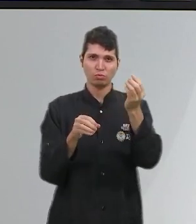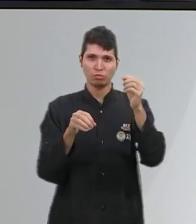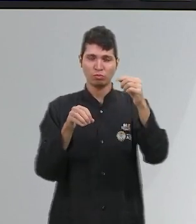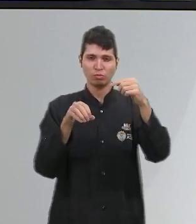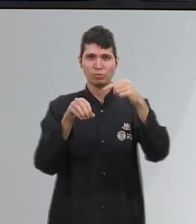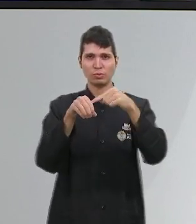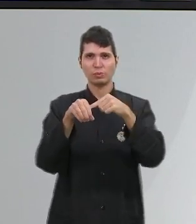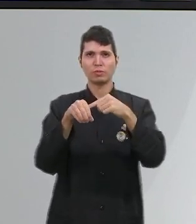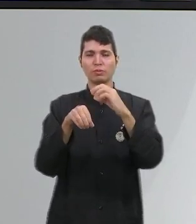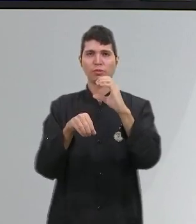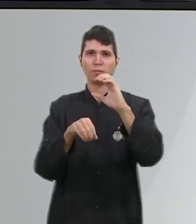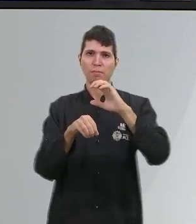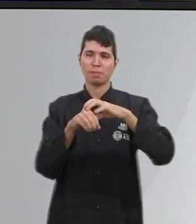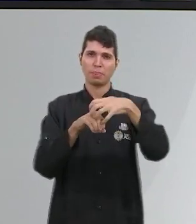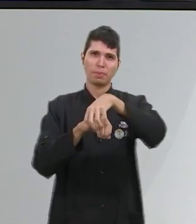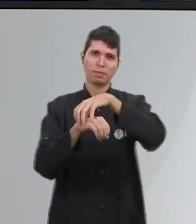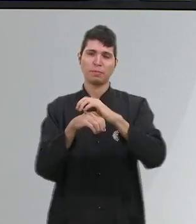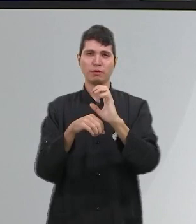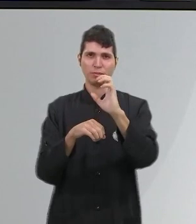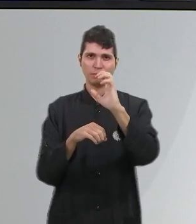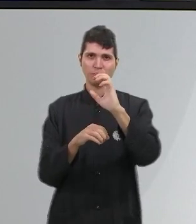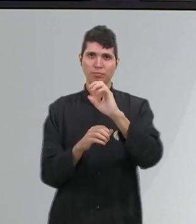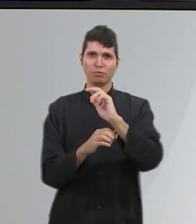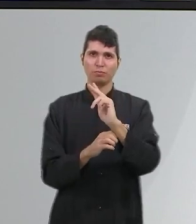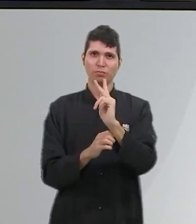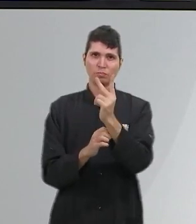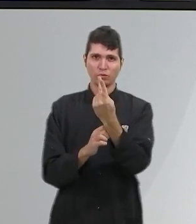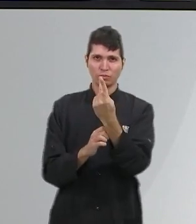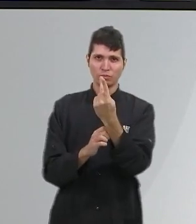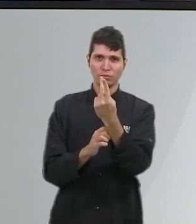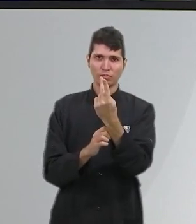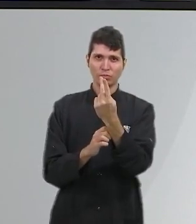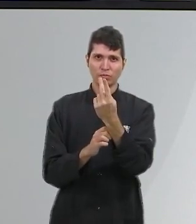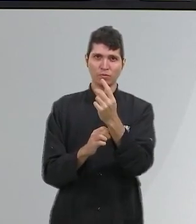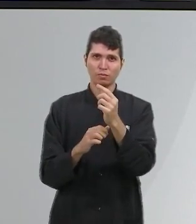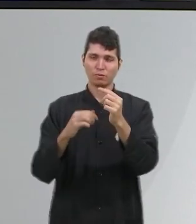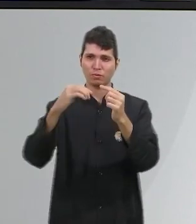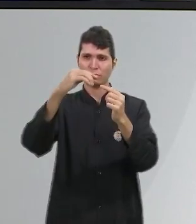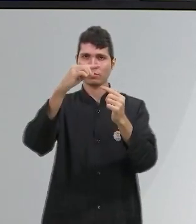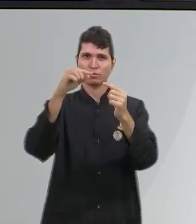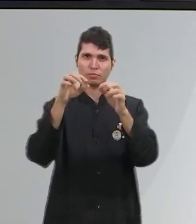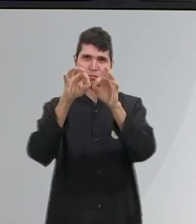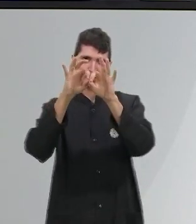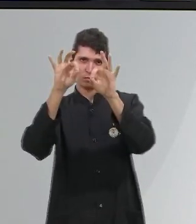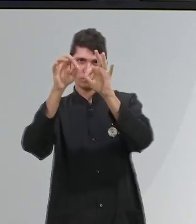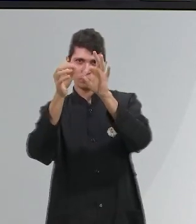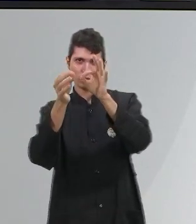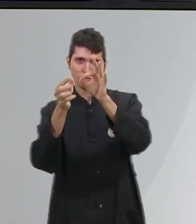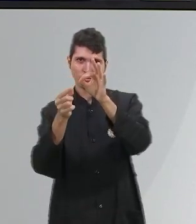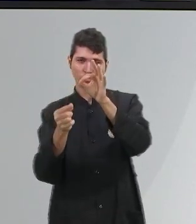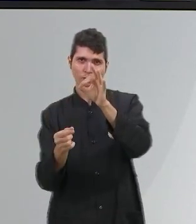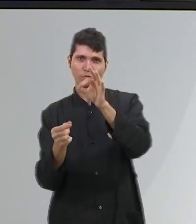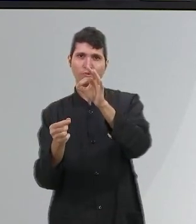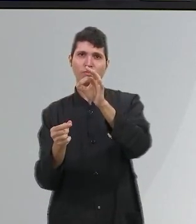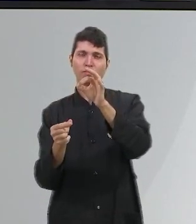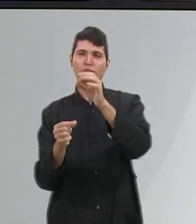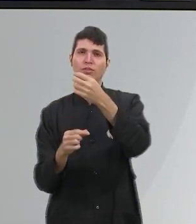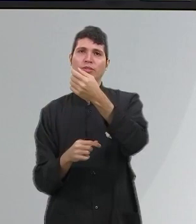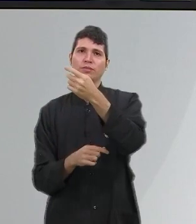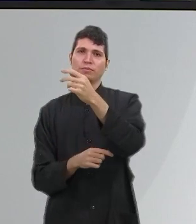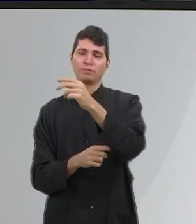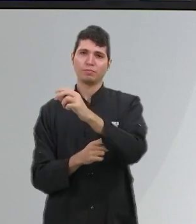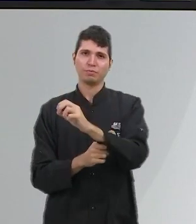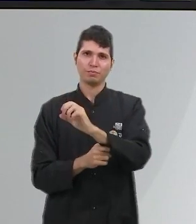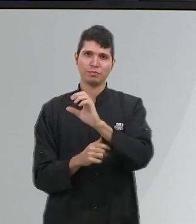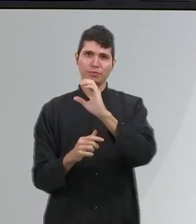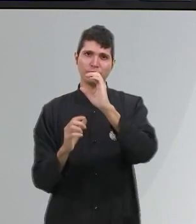de linhas, onde tiver pontas e vértices, vai ter a presença ali de carbono. E